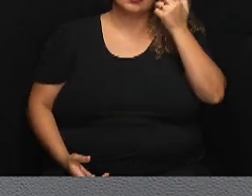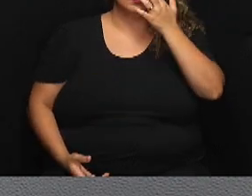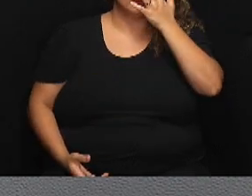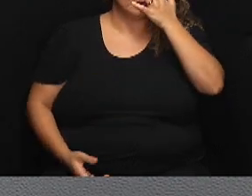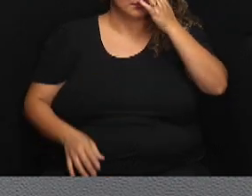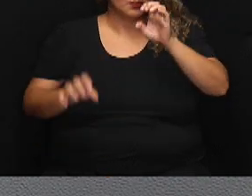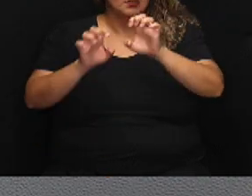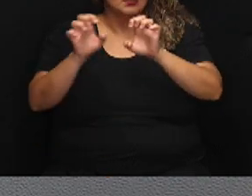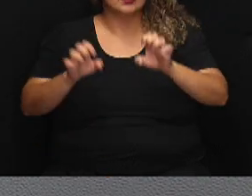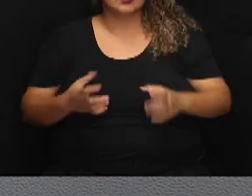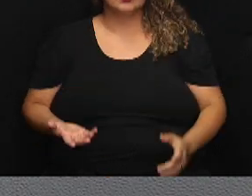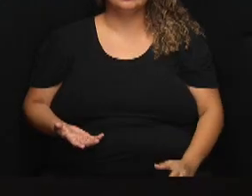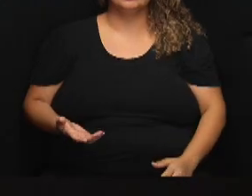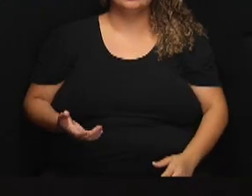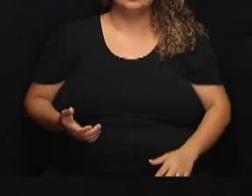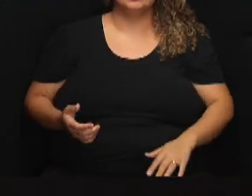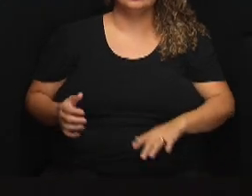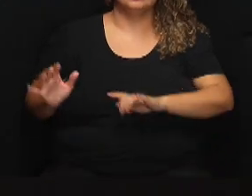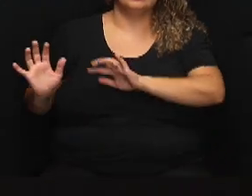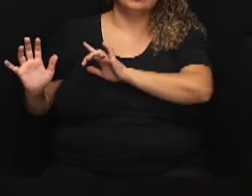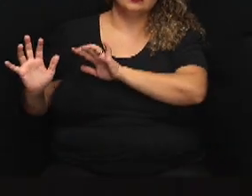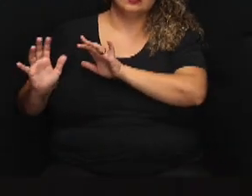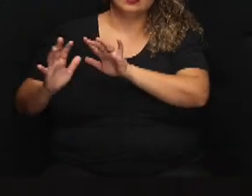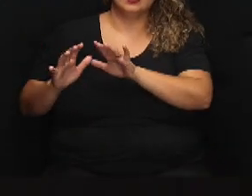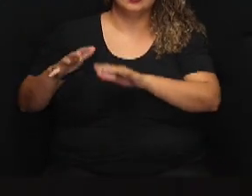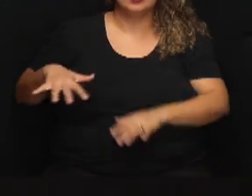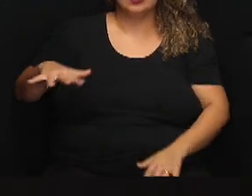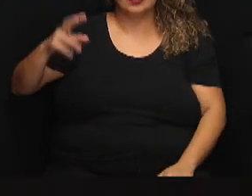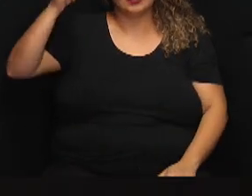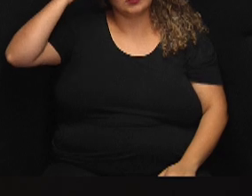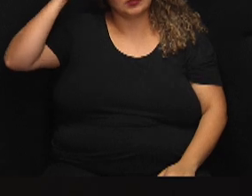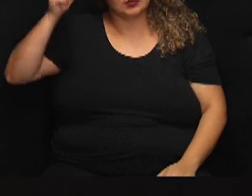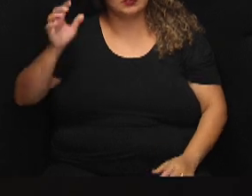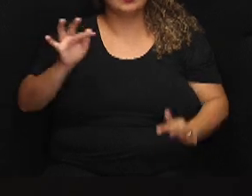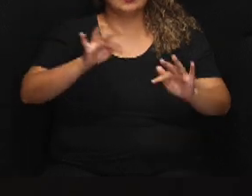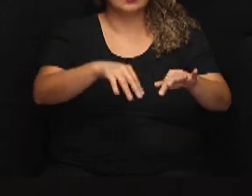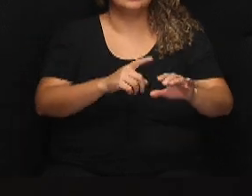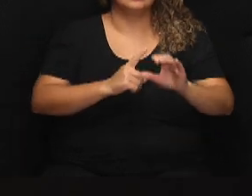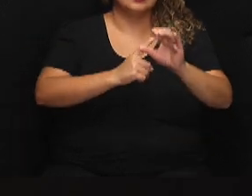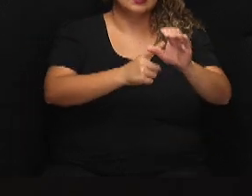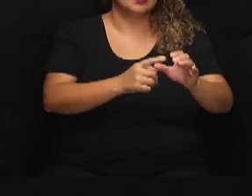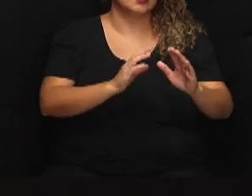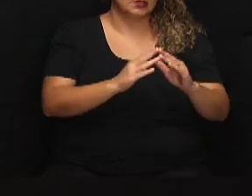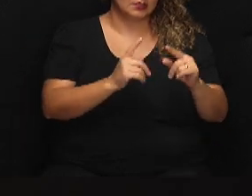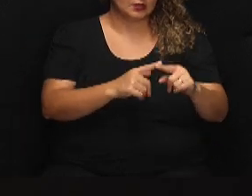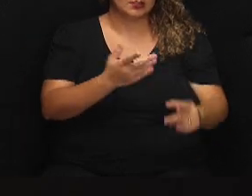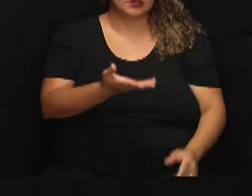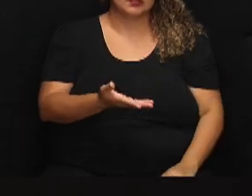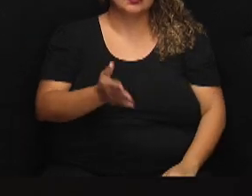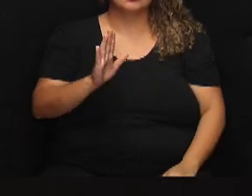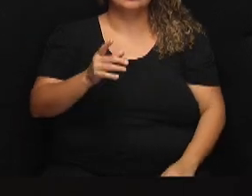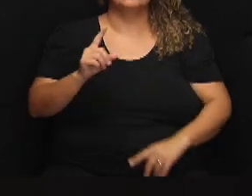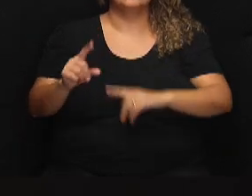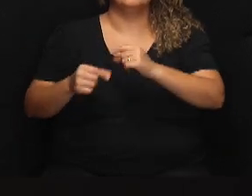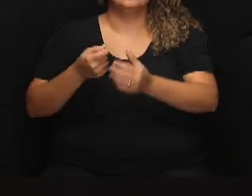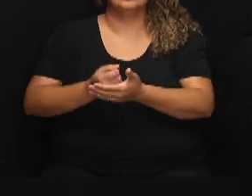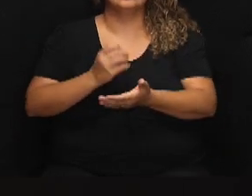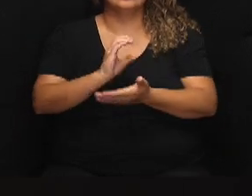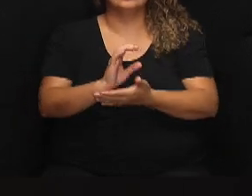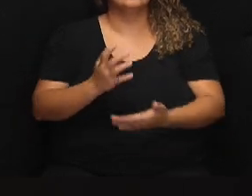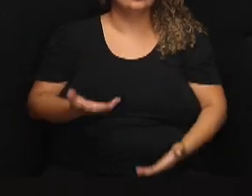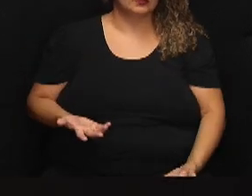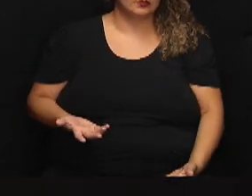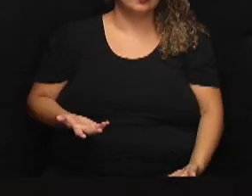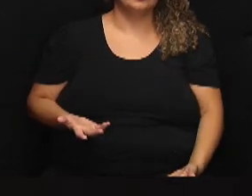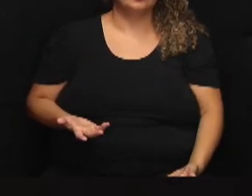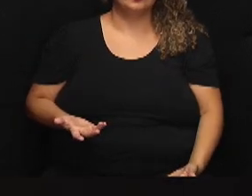estruturalmente a descida, né, que sai da Seção Cultura e termina ali na Catedral. Então, a gente já destina o